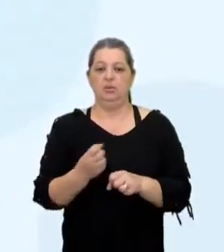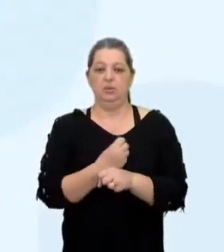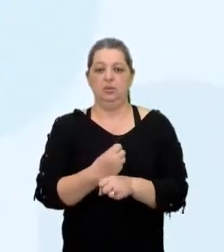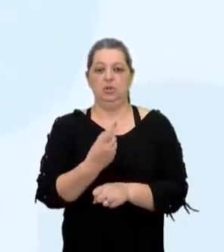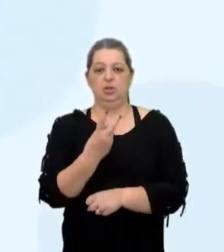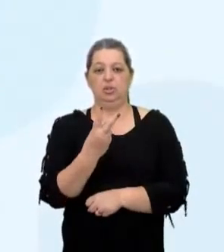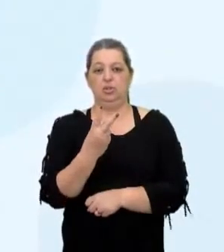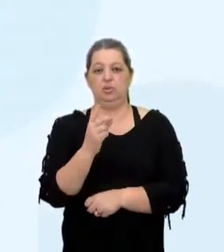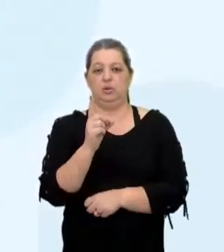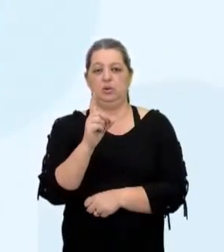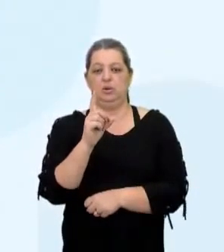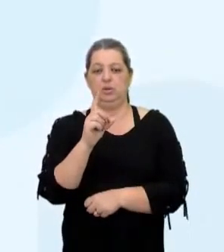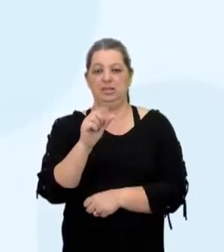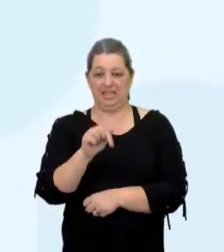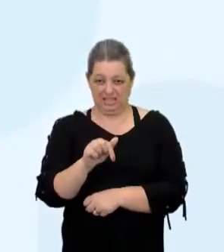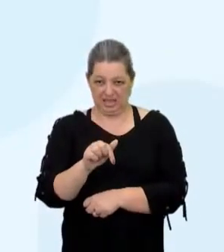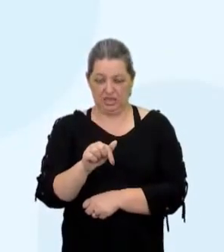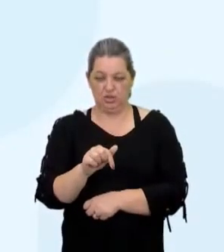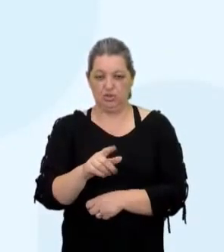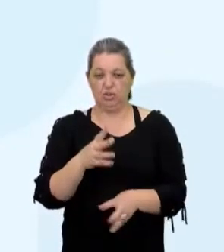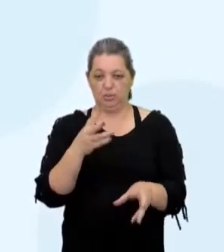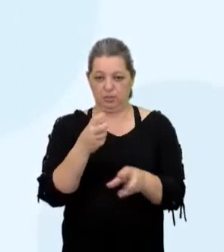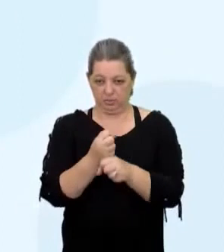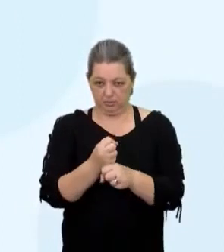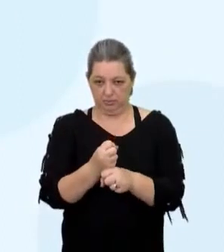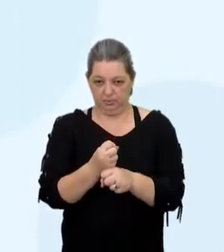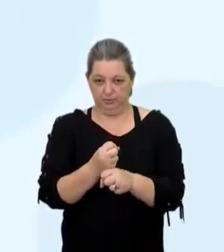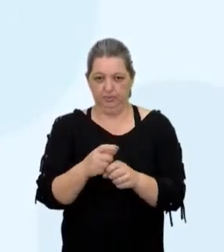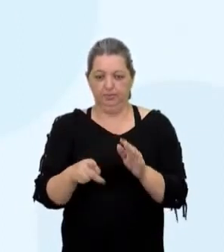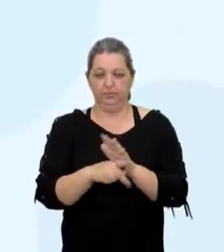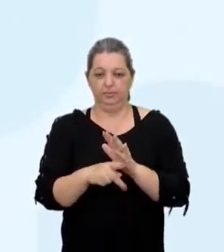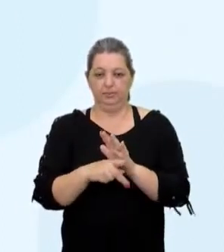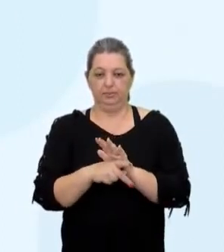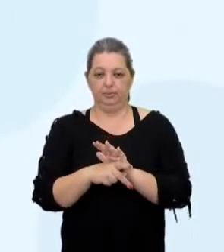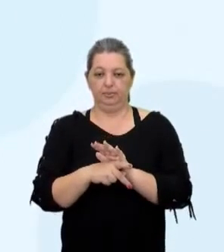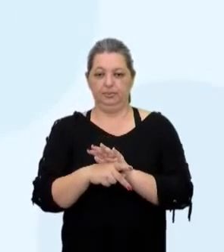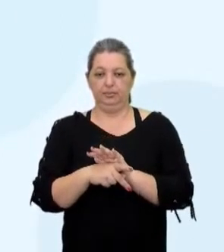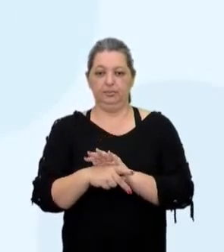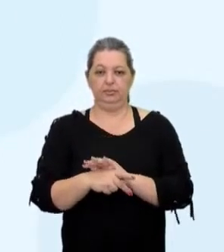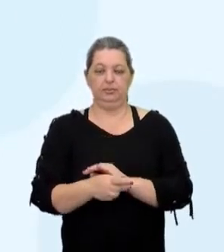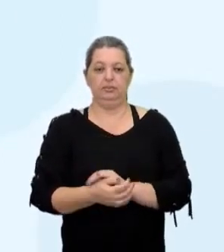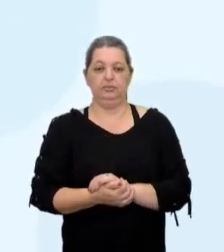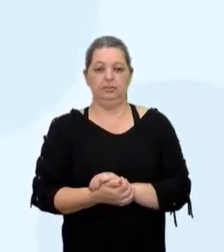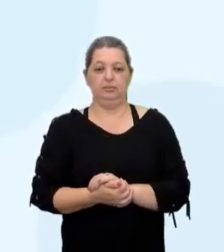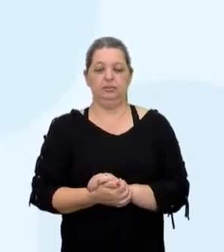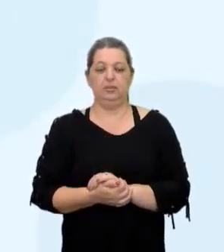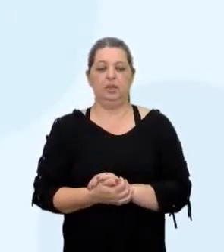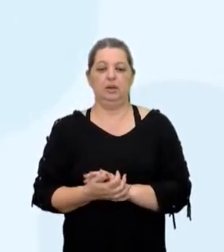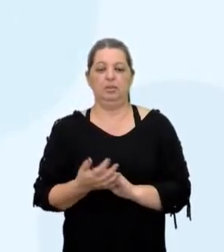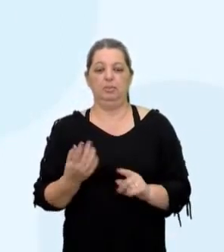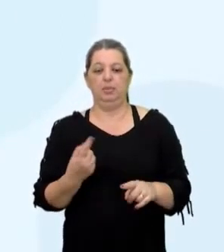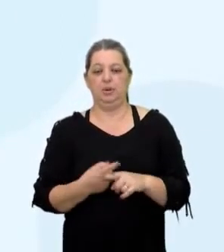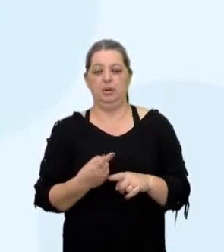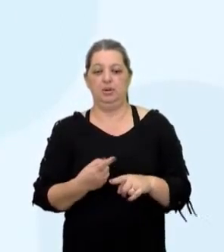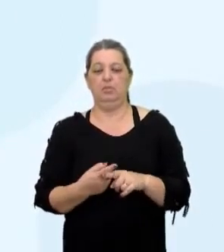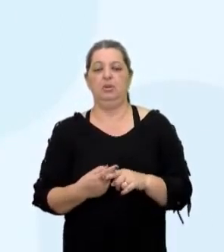números arredondados. Então, emissões de dióxido de carbono, olha lá. Tem o Brasil com mais